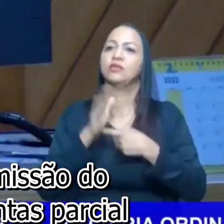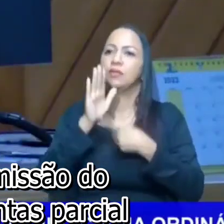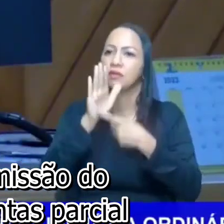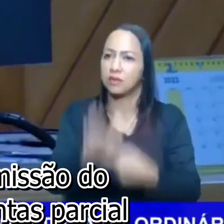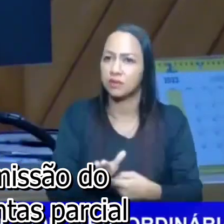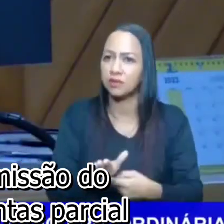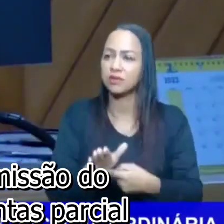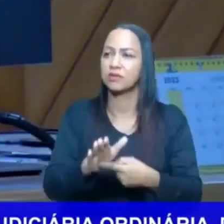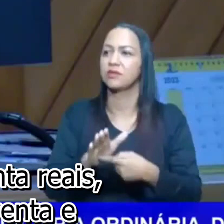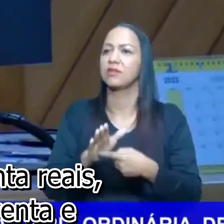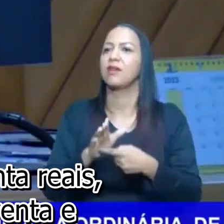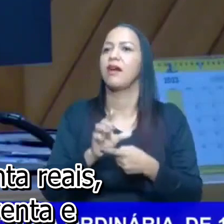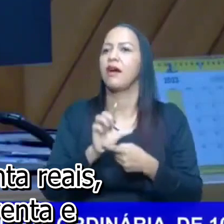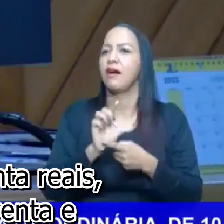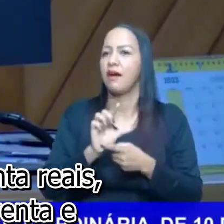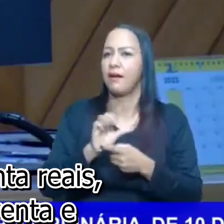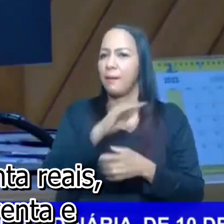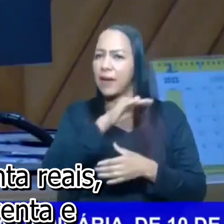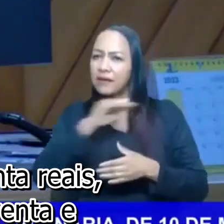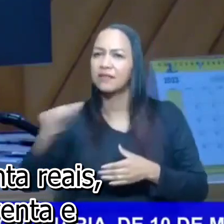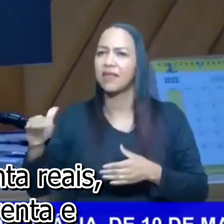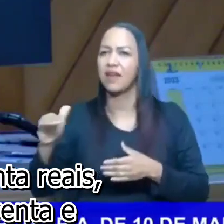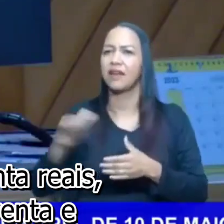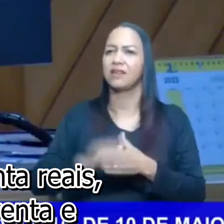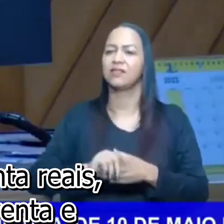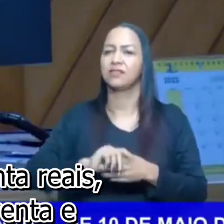contas parcial, no valor de R$